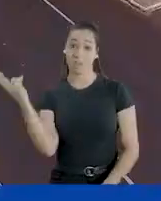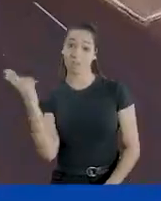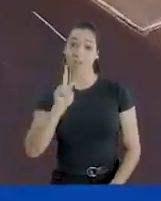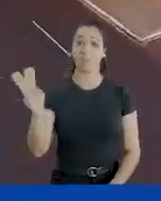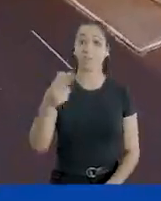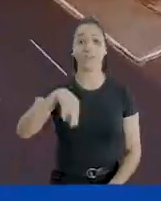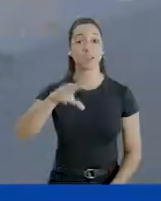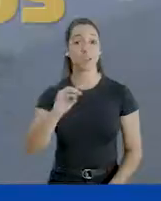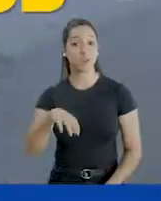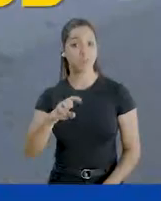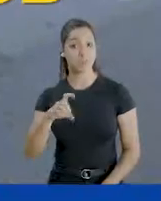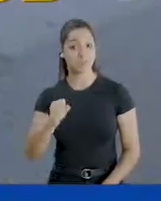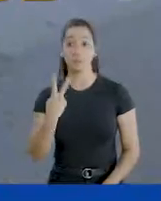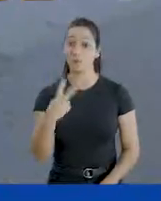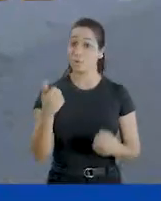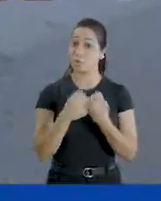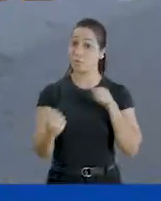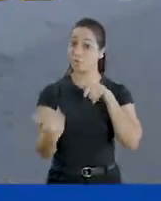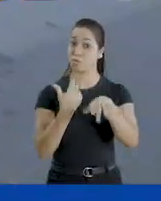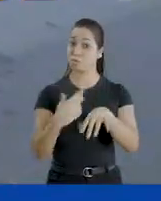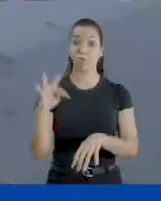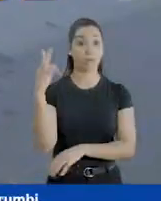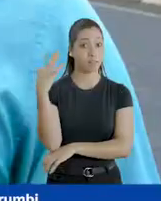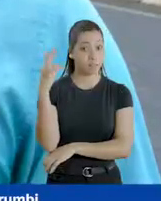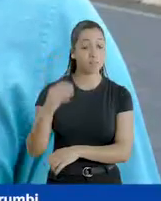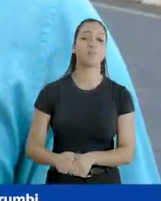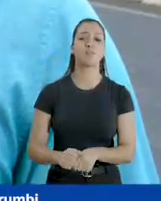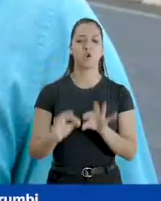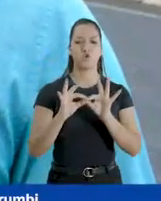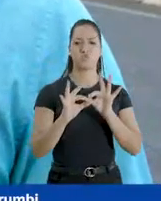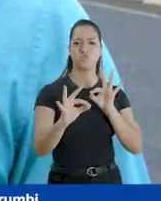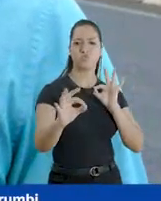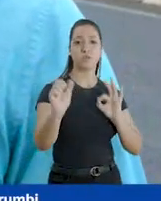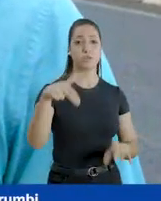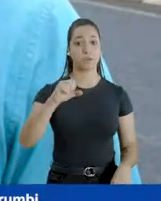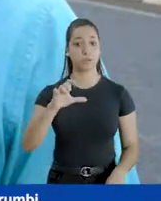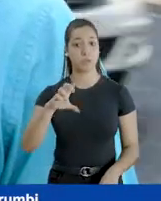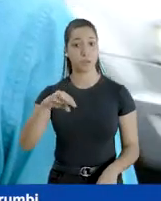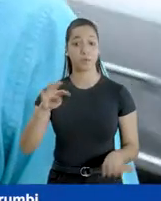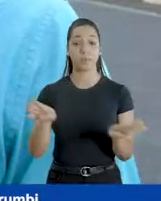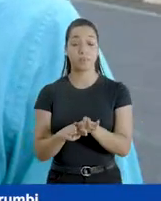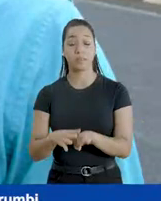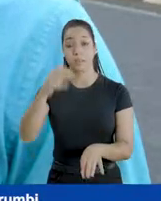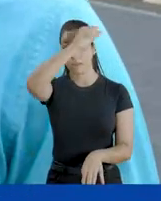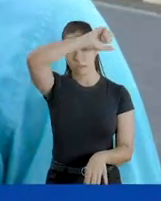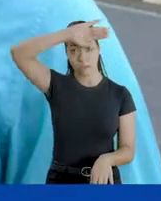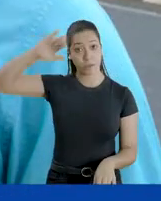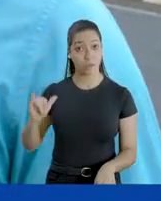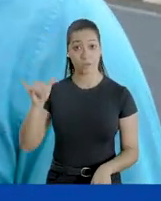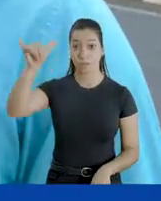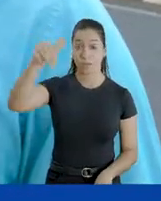e Nicomedes, dois corredores de ônibus, terminais, prolongamento da Anselmo até o aeroporto e o Morumbi,